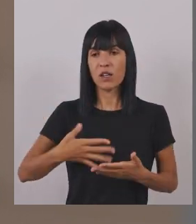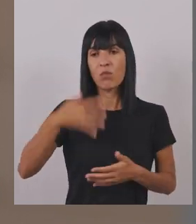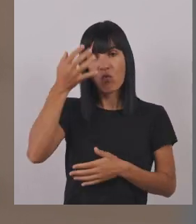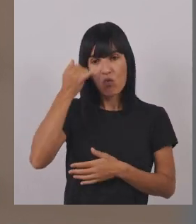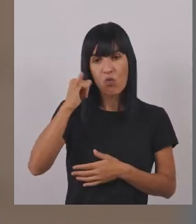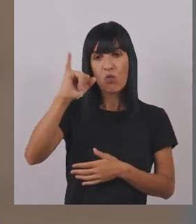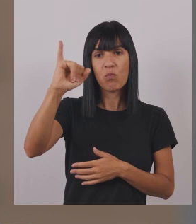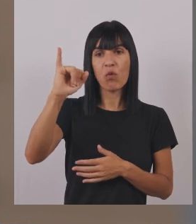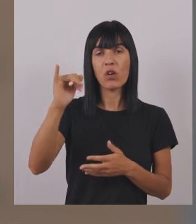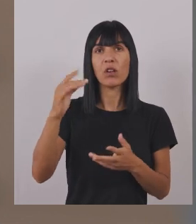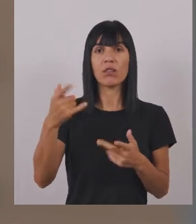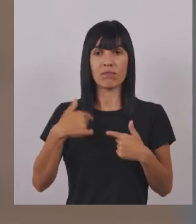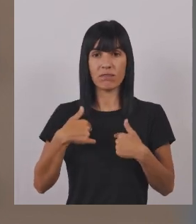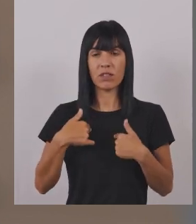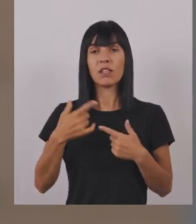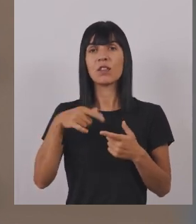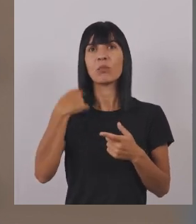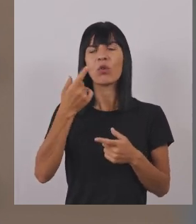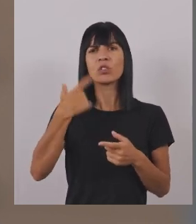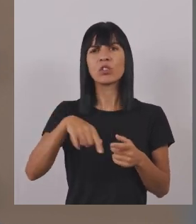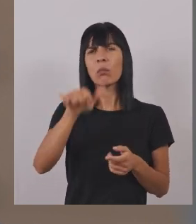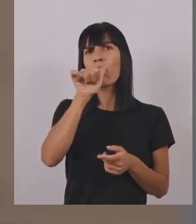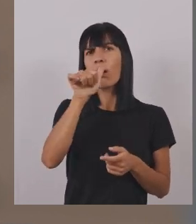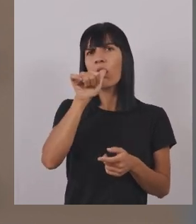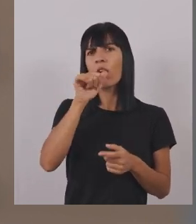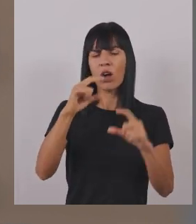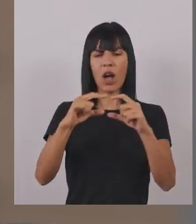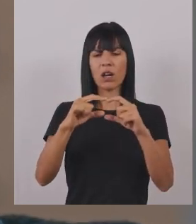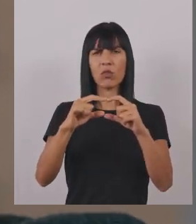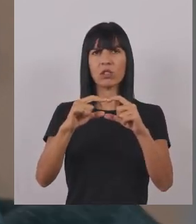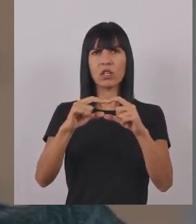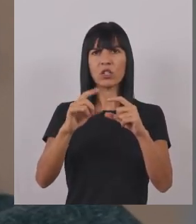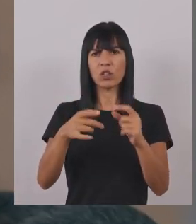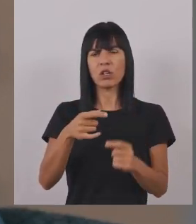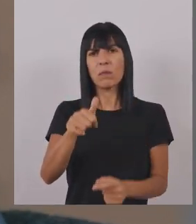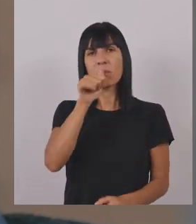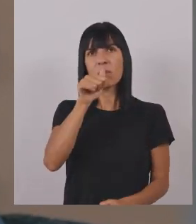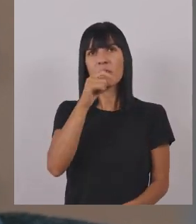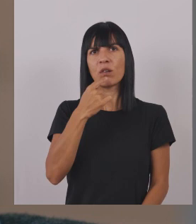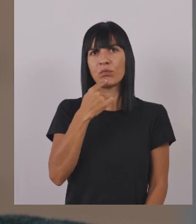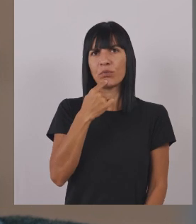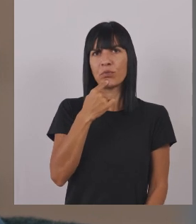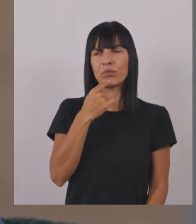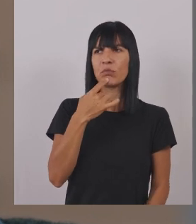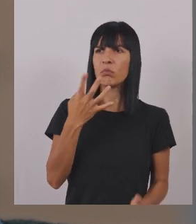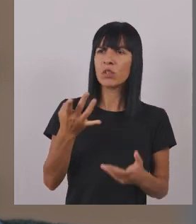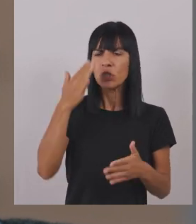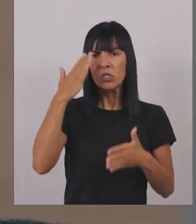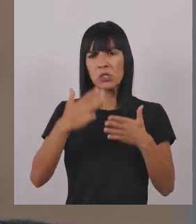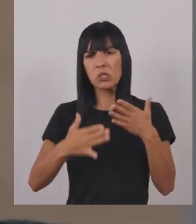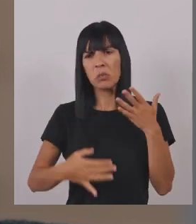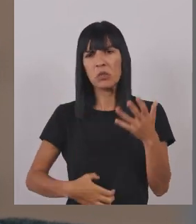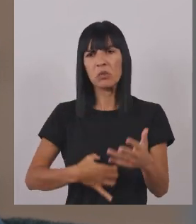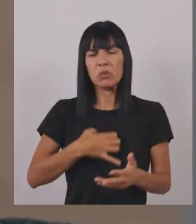quis, aguardente. E não vi muita, mas quando vinha a chegar à chaldia, comecei a sentir